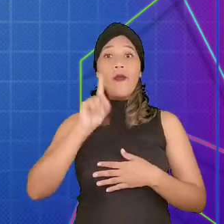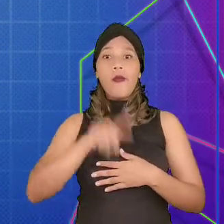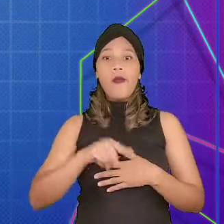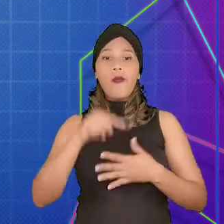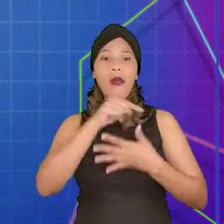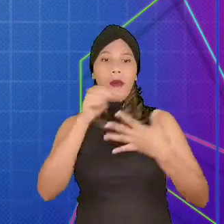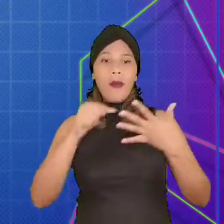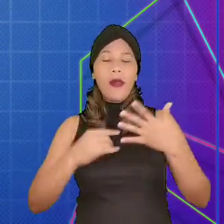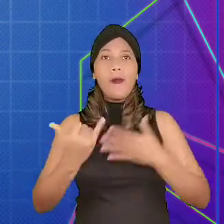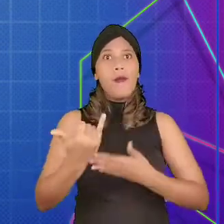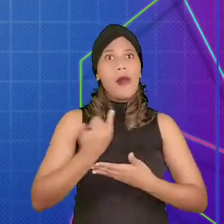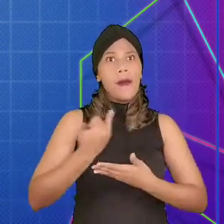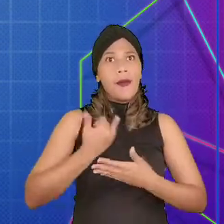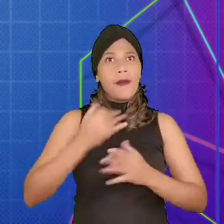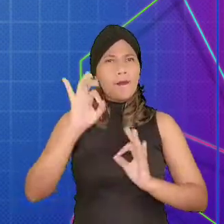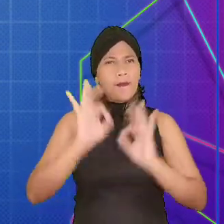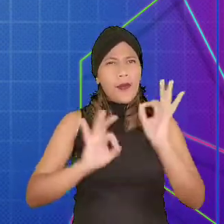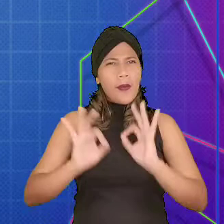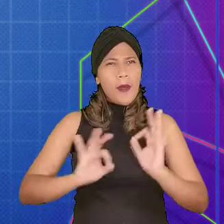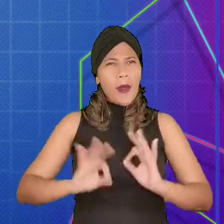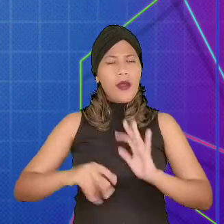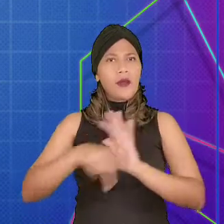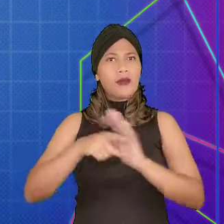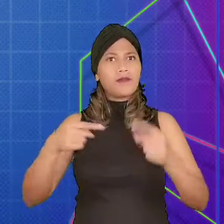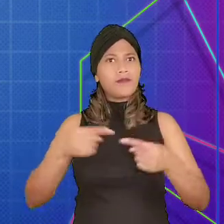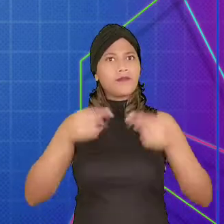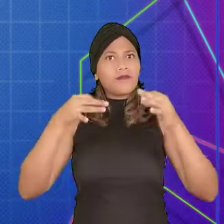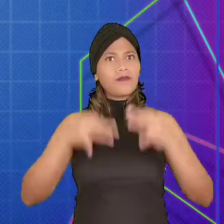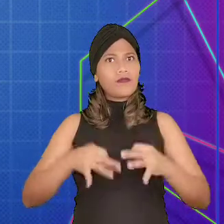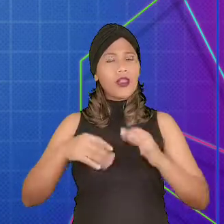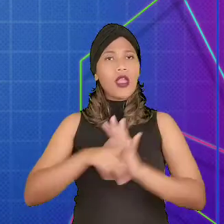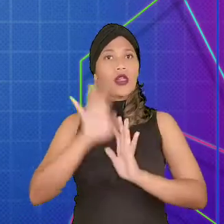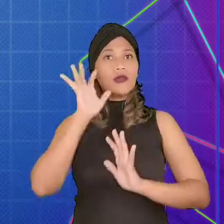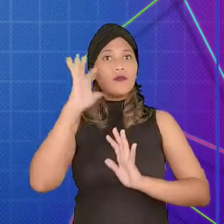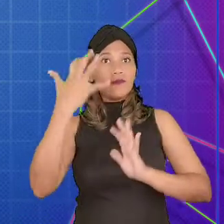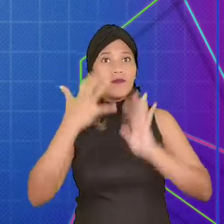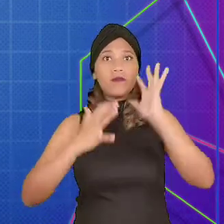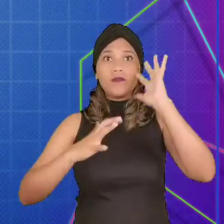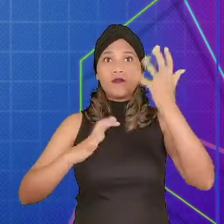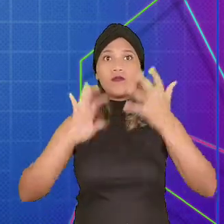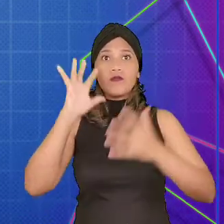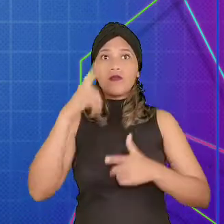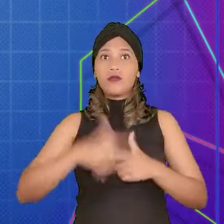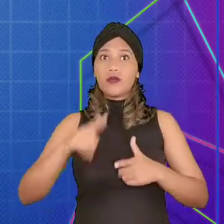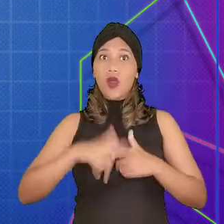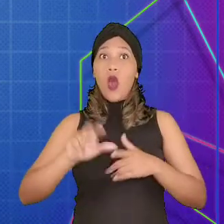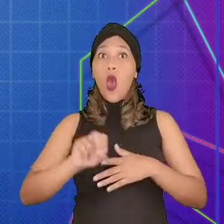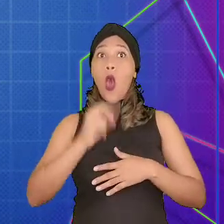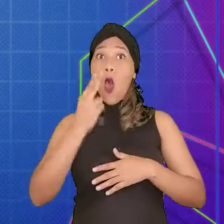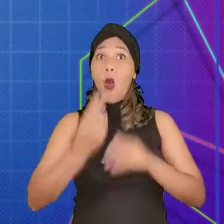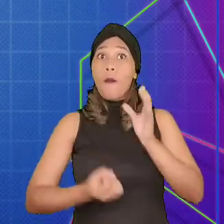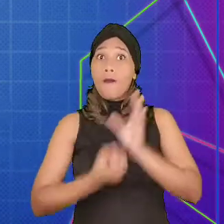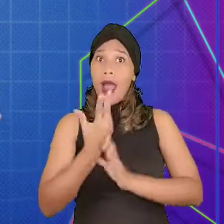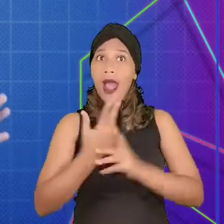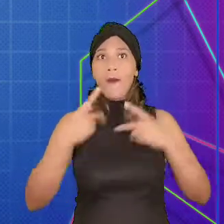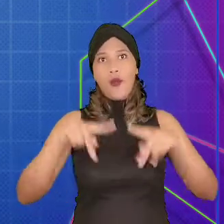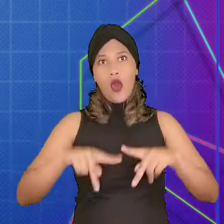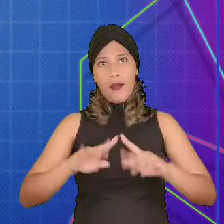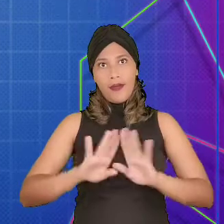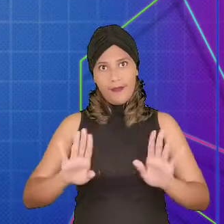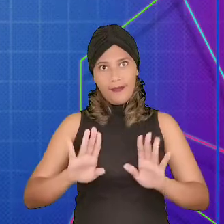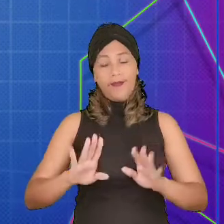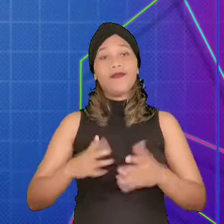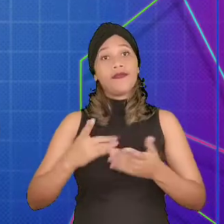é uma série de informações organizadas de forma coesa a fim de resolver algum problema, ou criar algum programa,